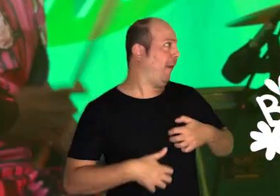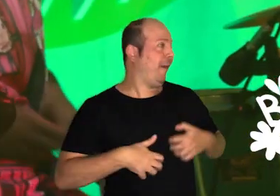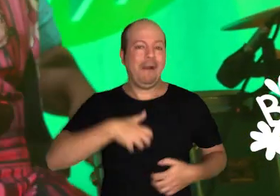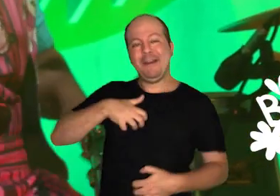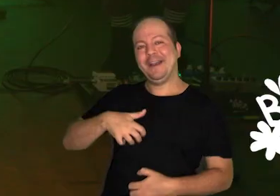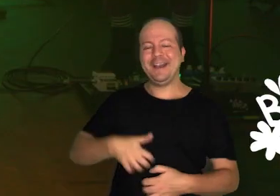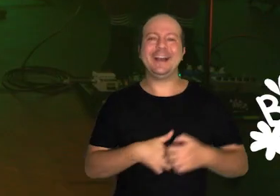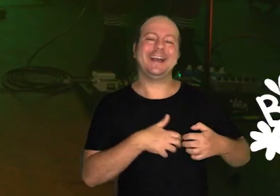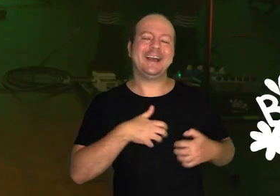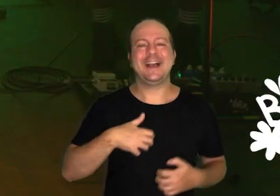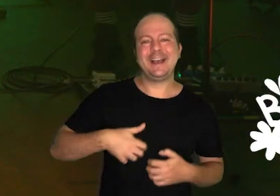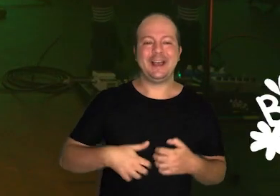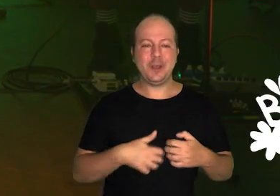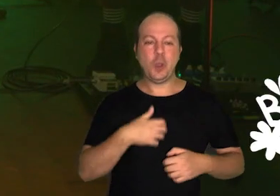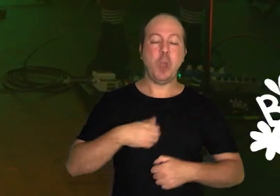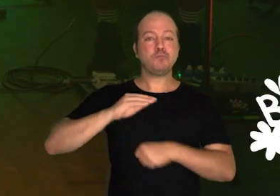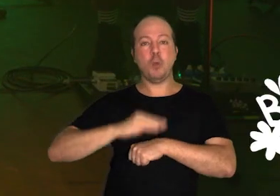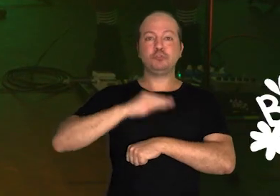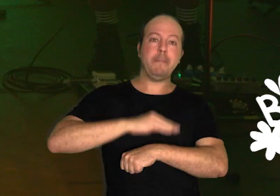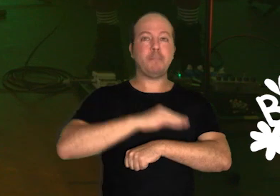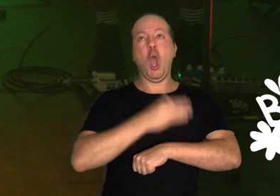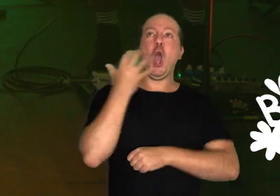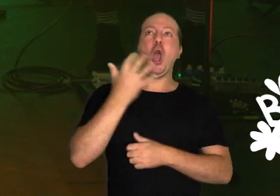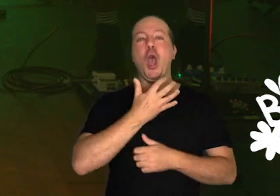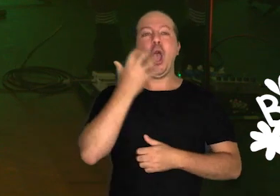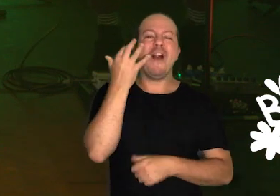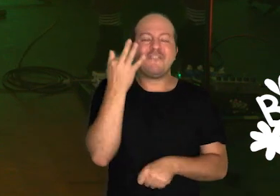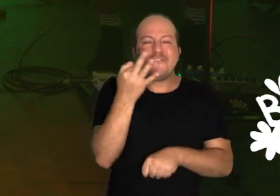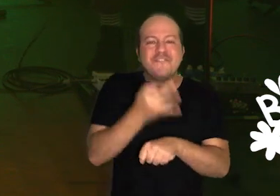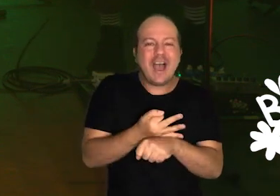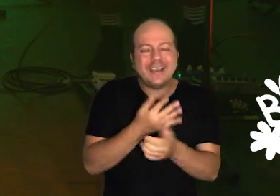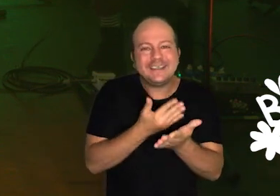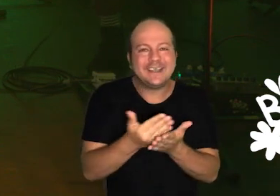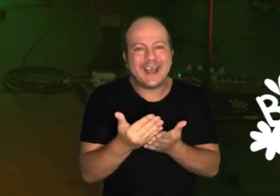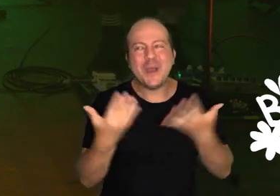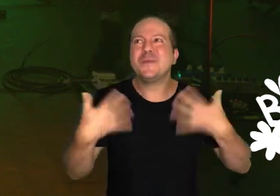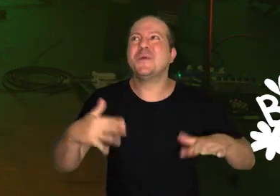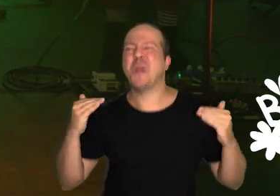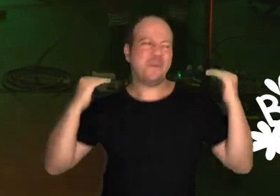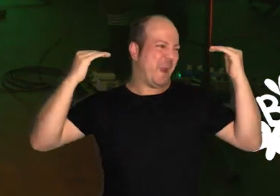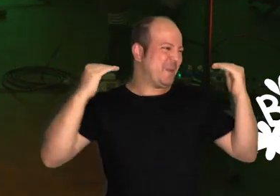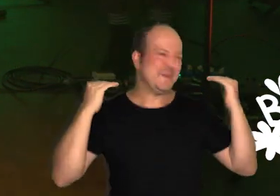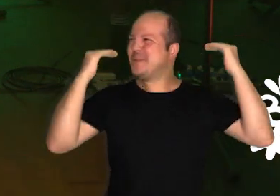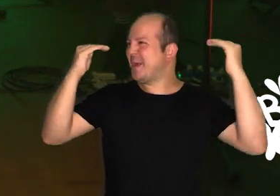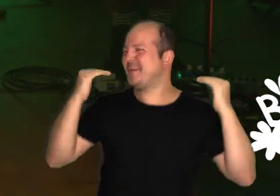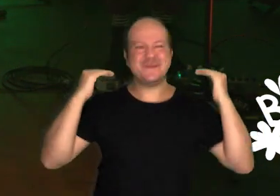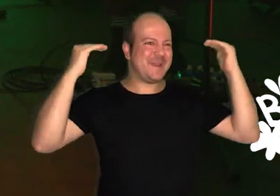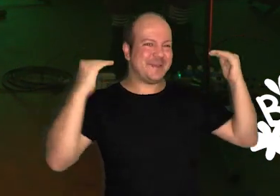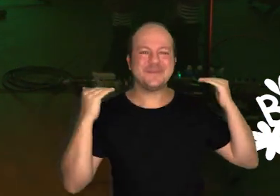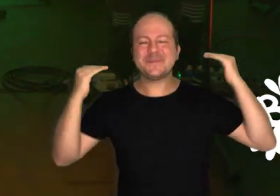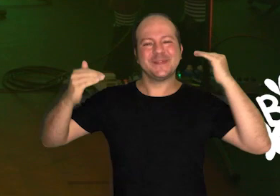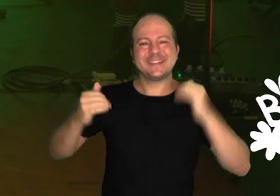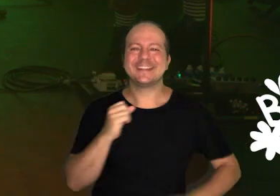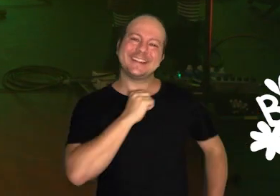au, au, au, au. Os sapos no coral. As férias já começam no astral. Au, au, au,